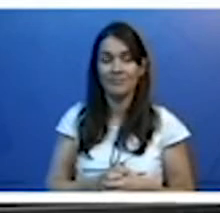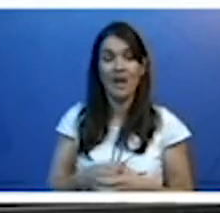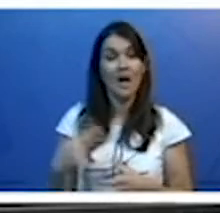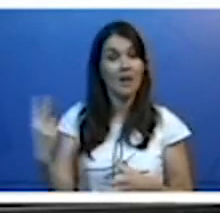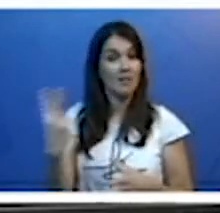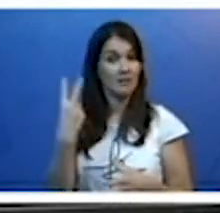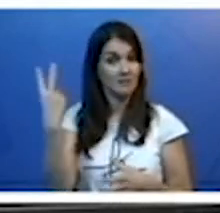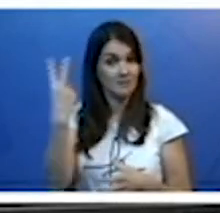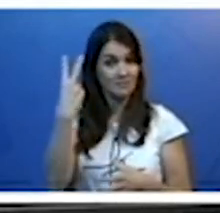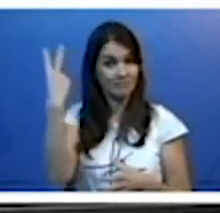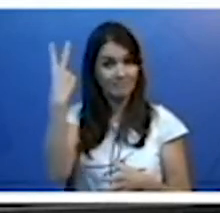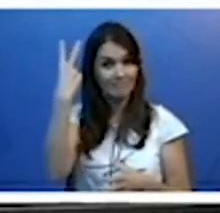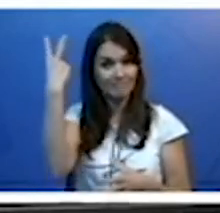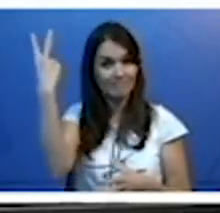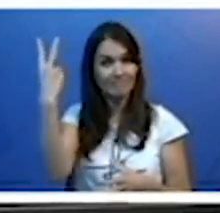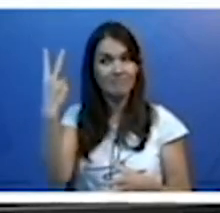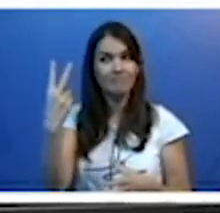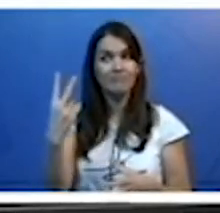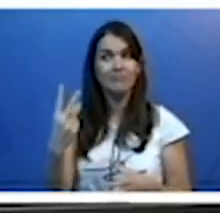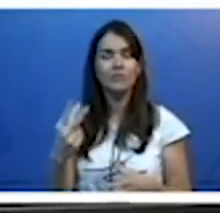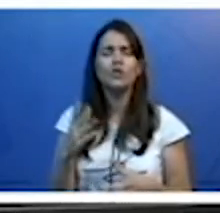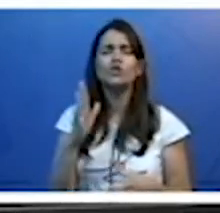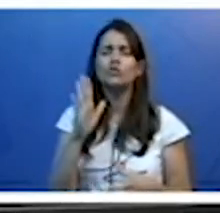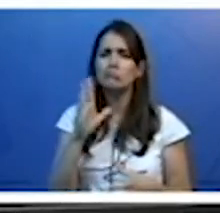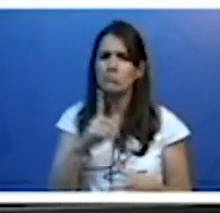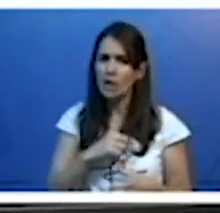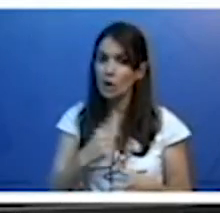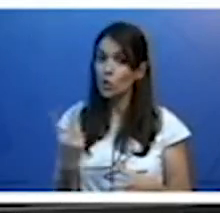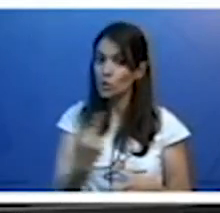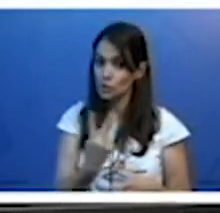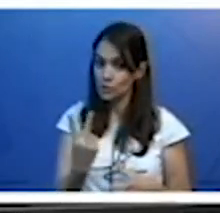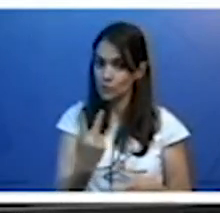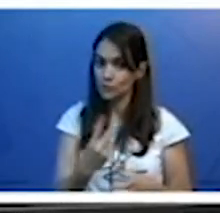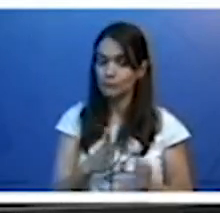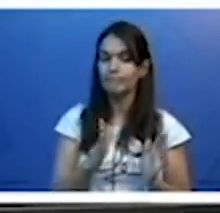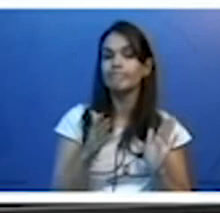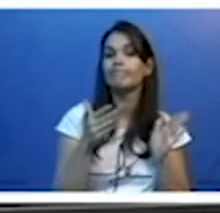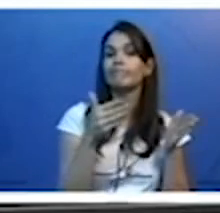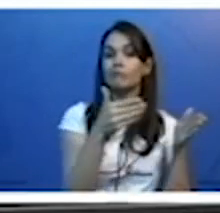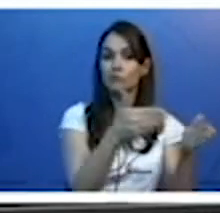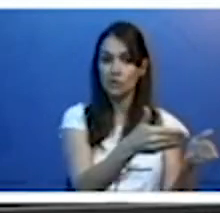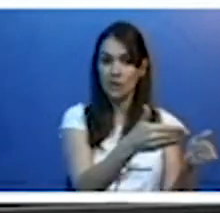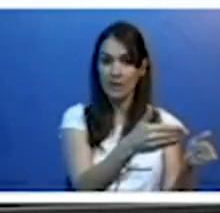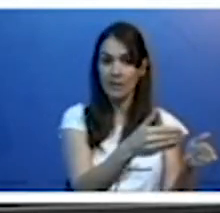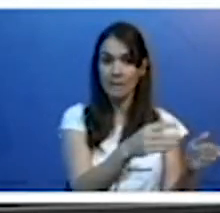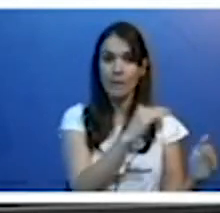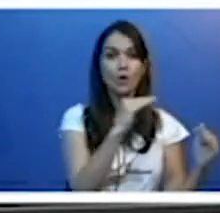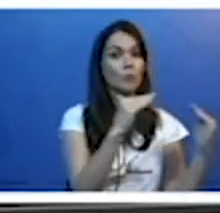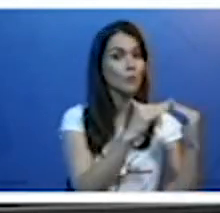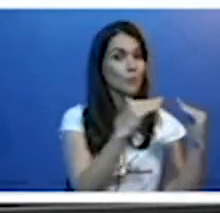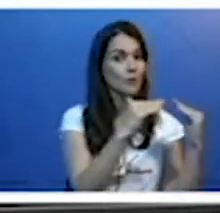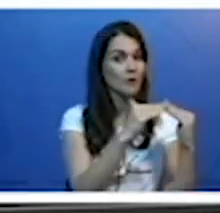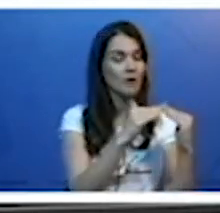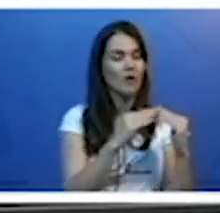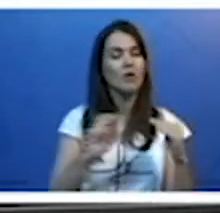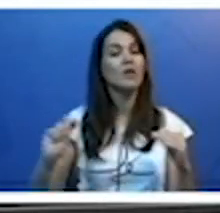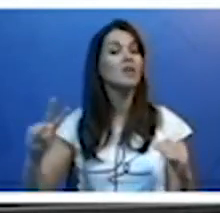Grandezas. Já verifiquei que elas são diretamente proporcionais. Eu vou montar